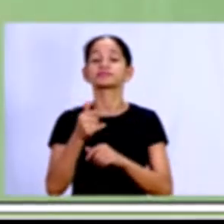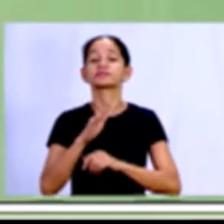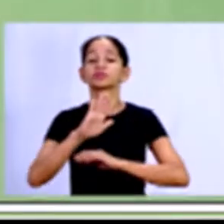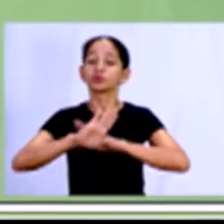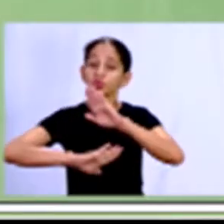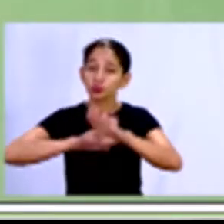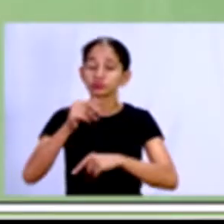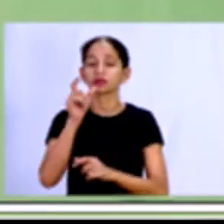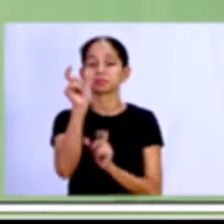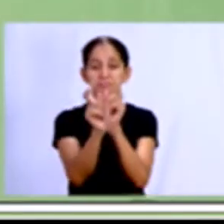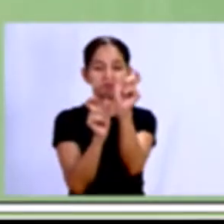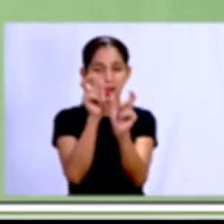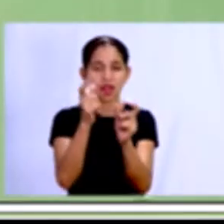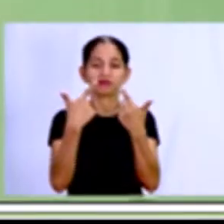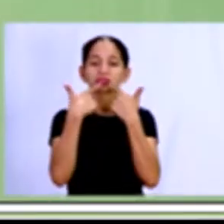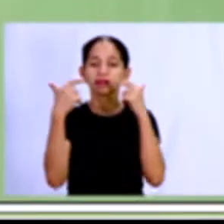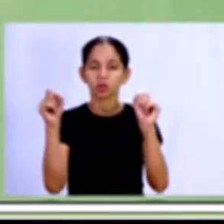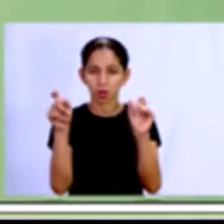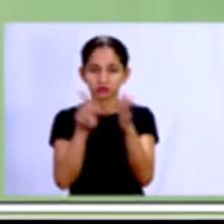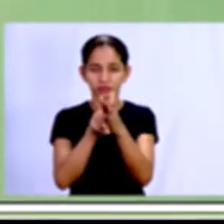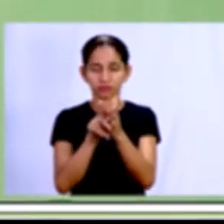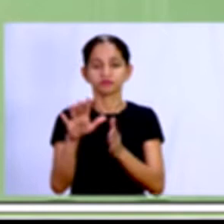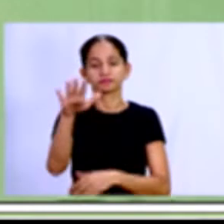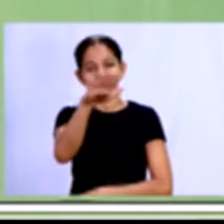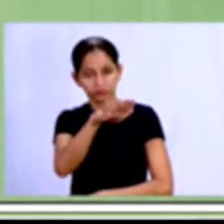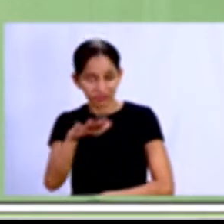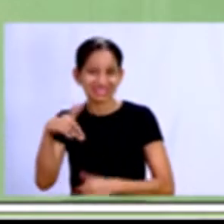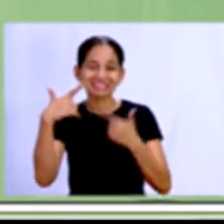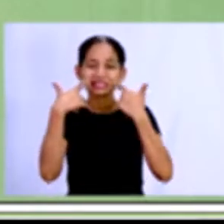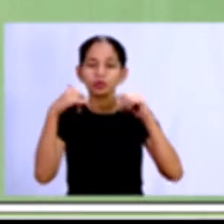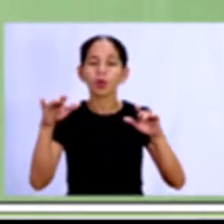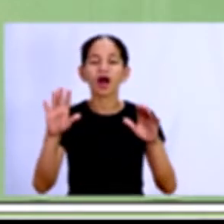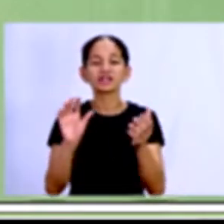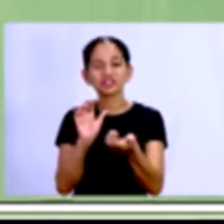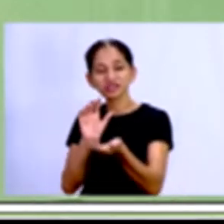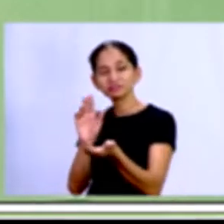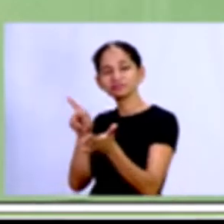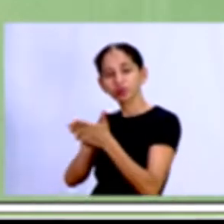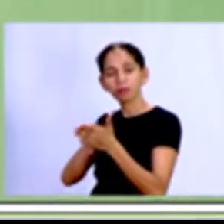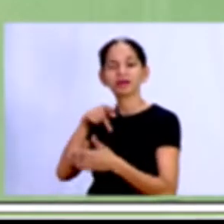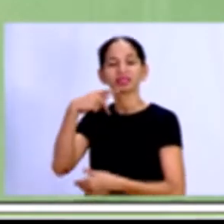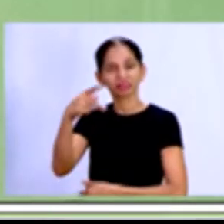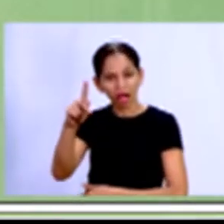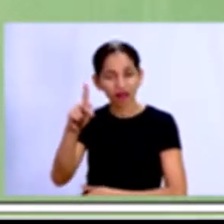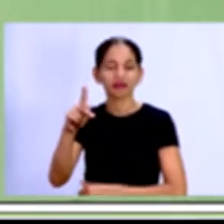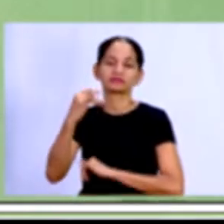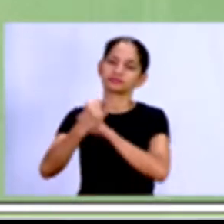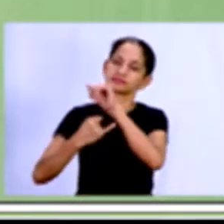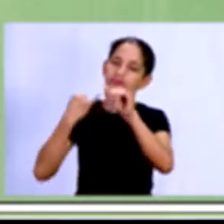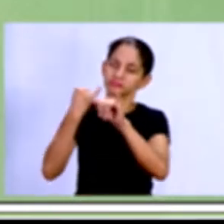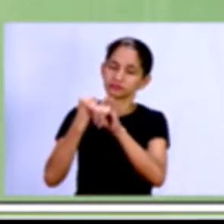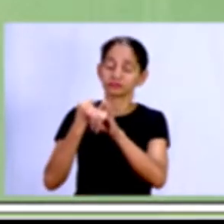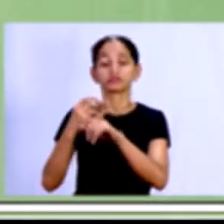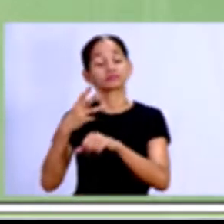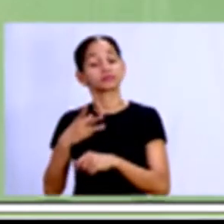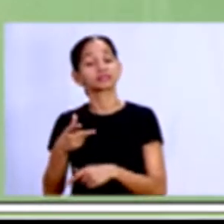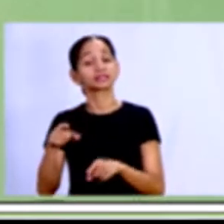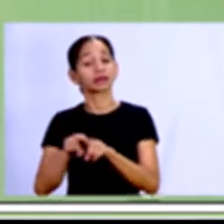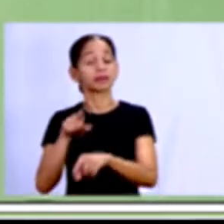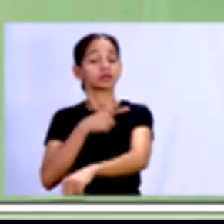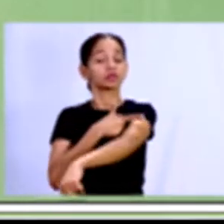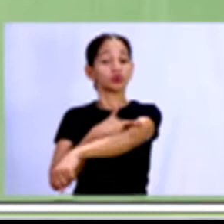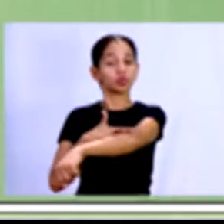cuidado com as palavras, utilizar uma linguagem adequada, buscar ser cordial